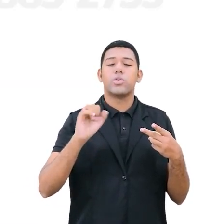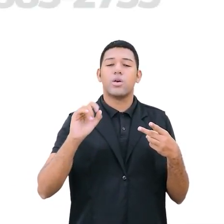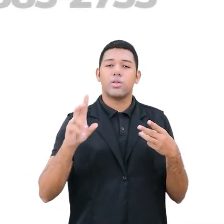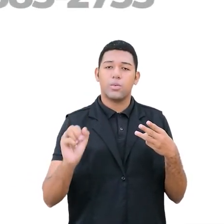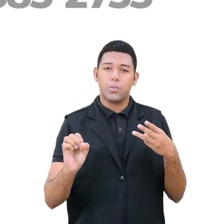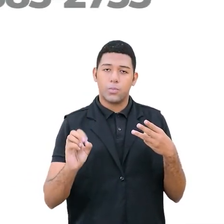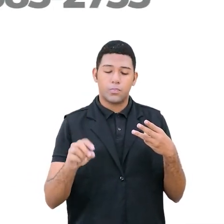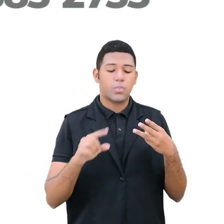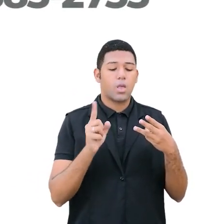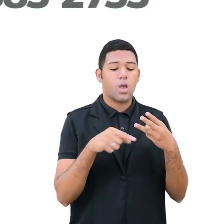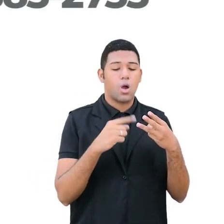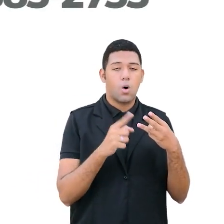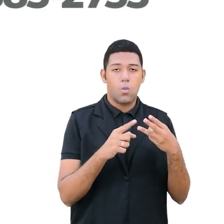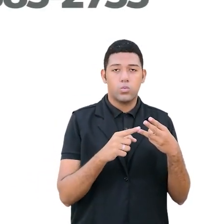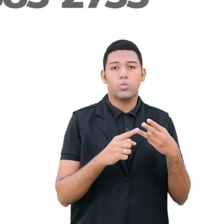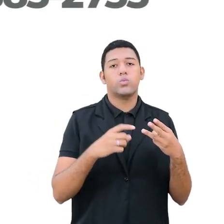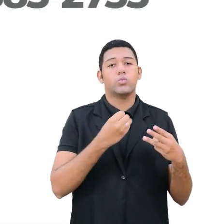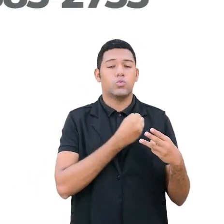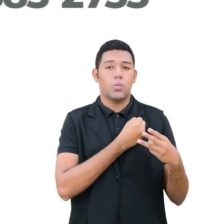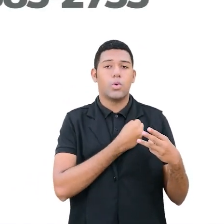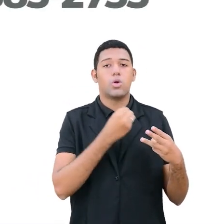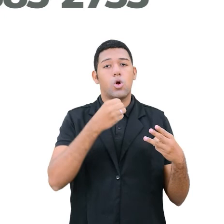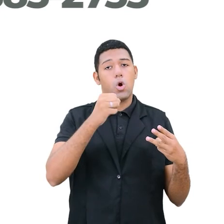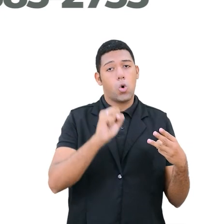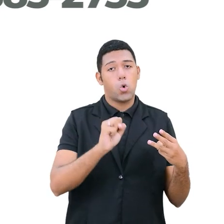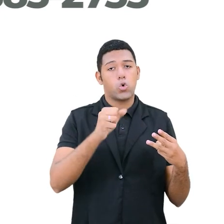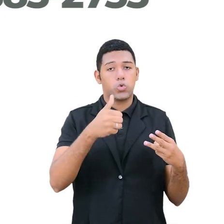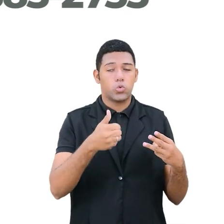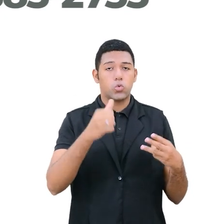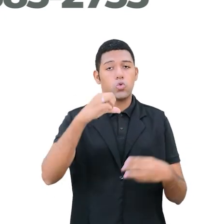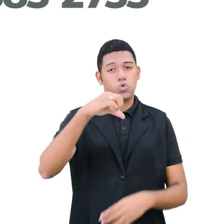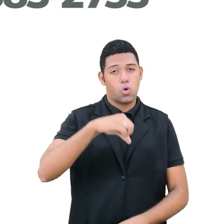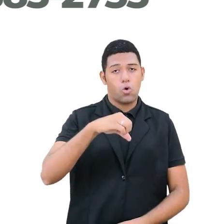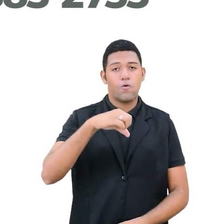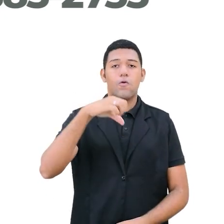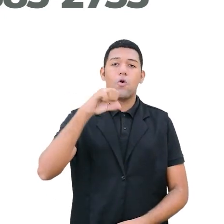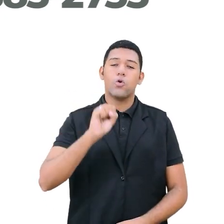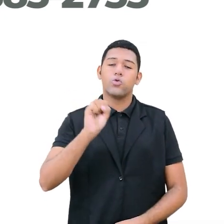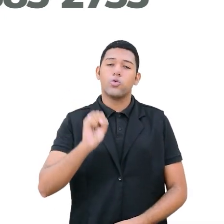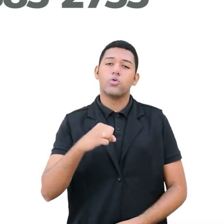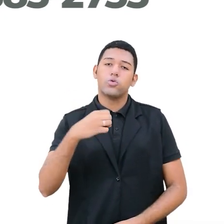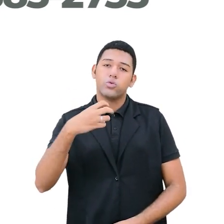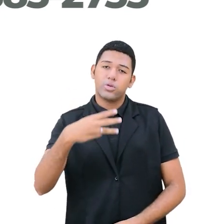ou nosso celular oito 19888